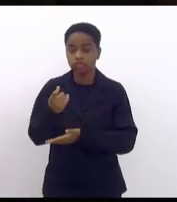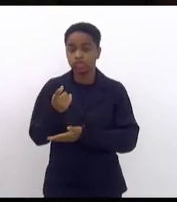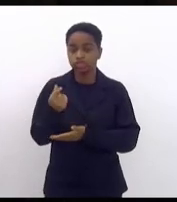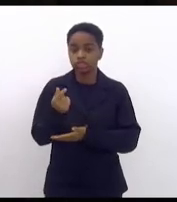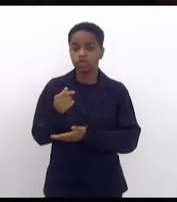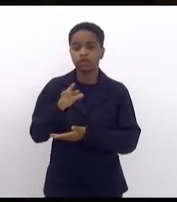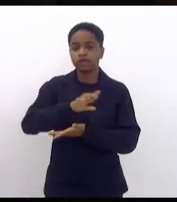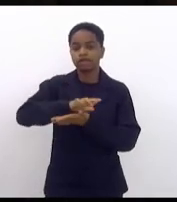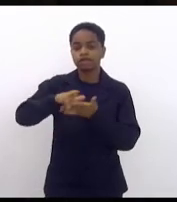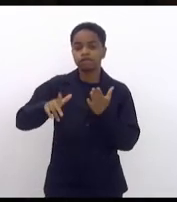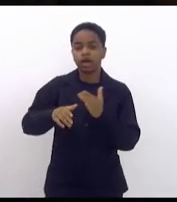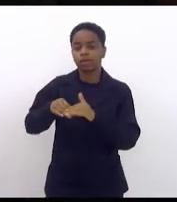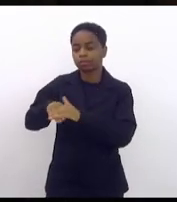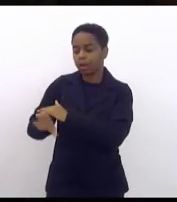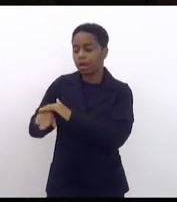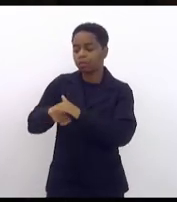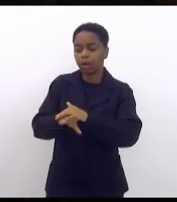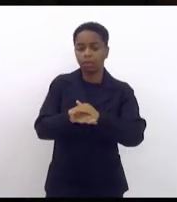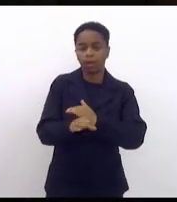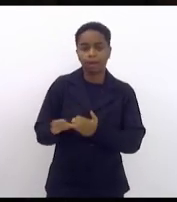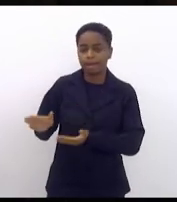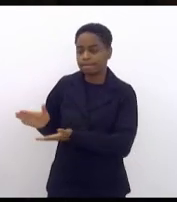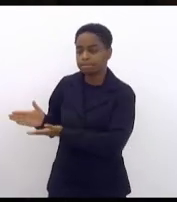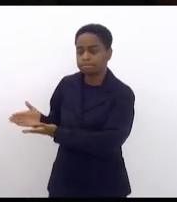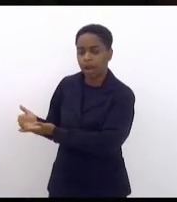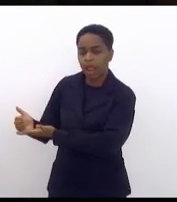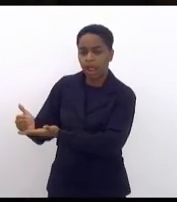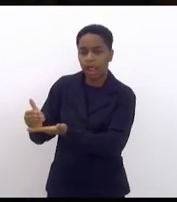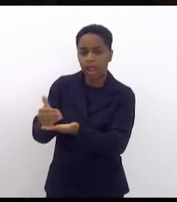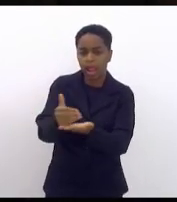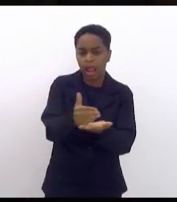vários fundos, acabou com o saldo deles,